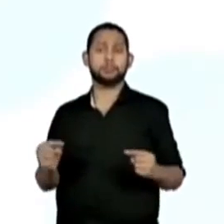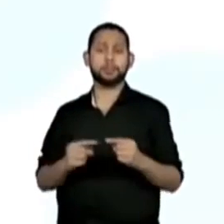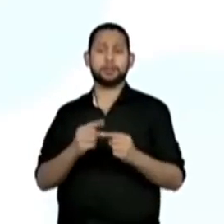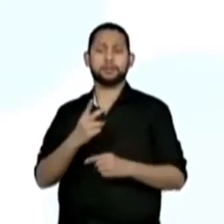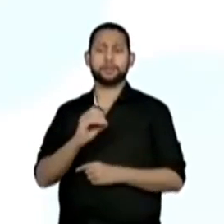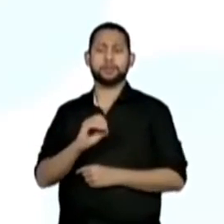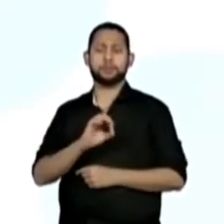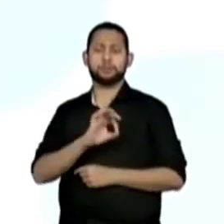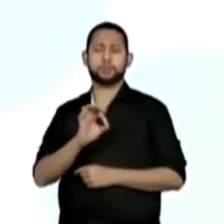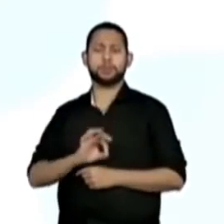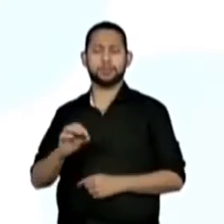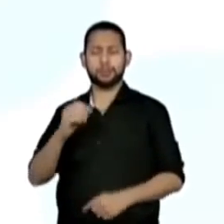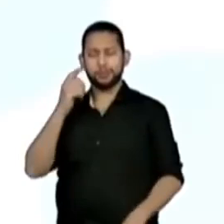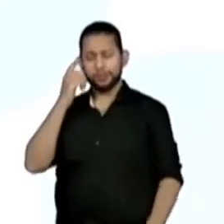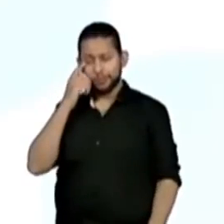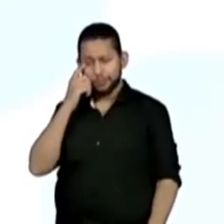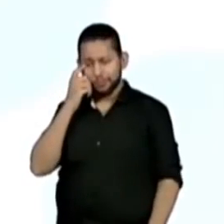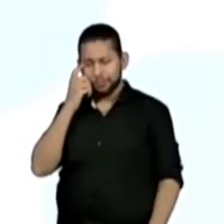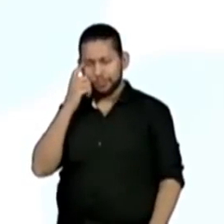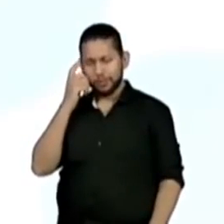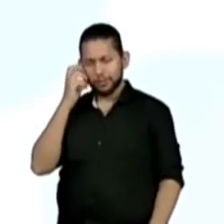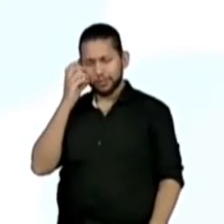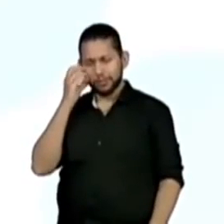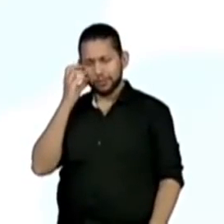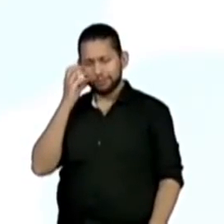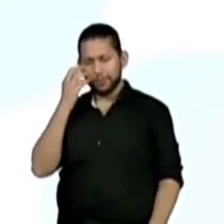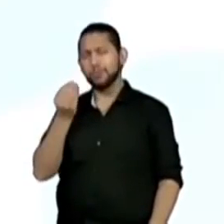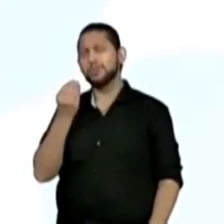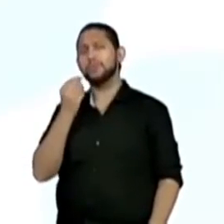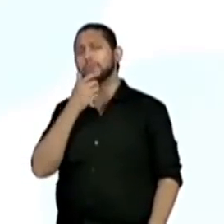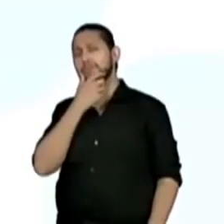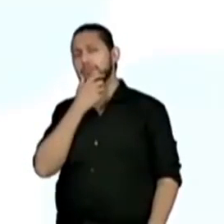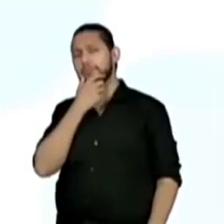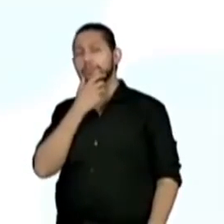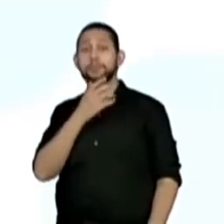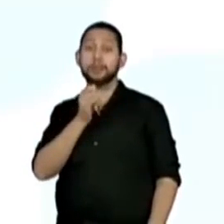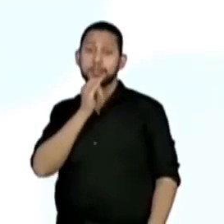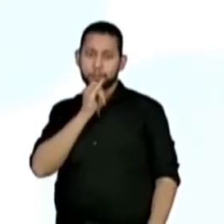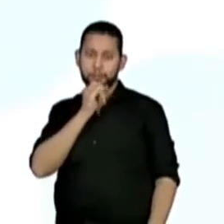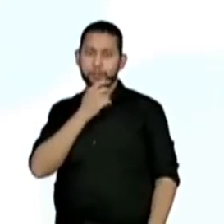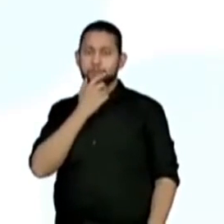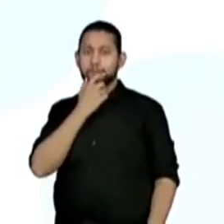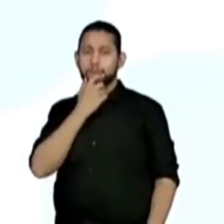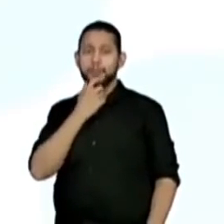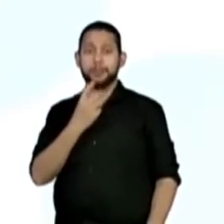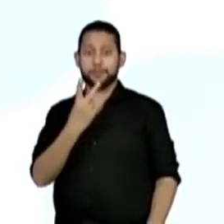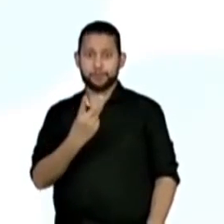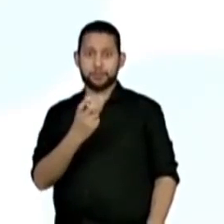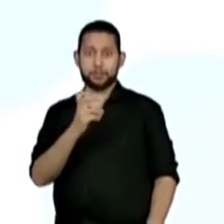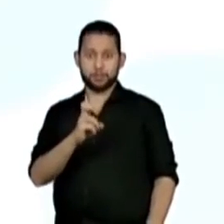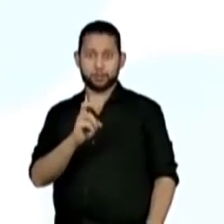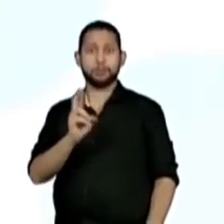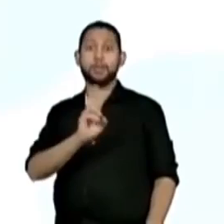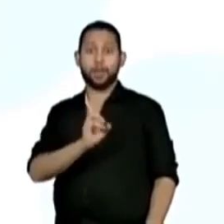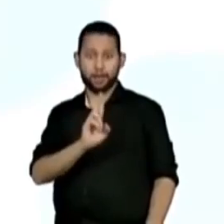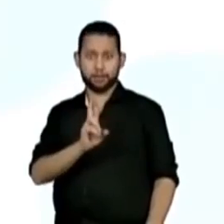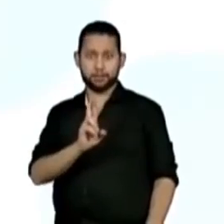20% dos R 25 e então eu sei quanto é 10 10% de R